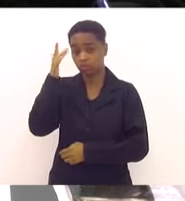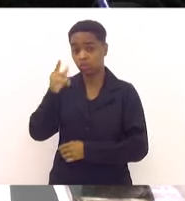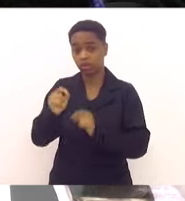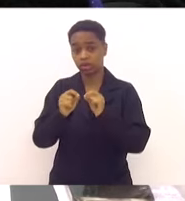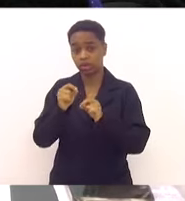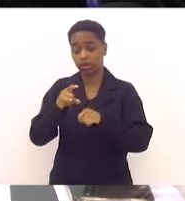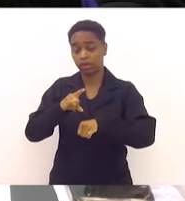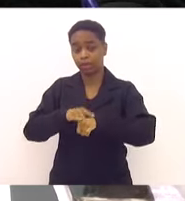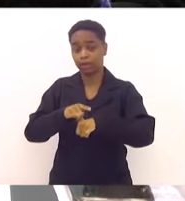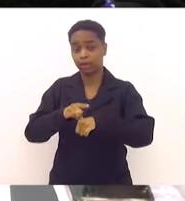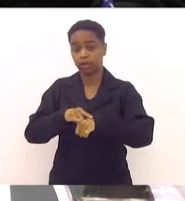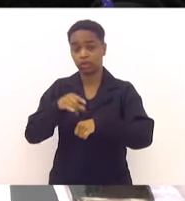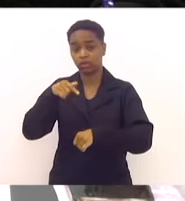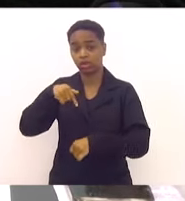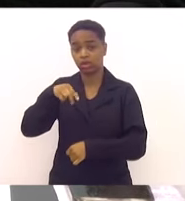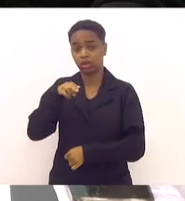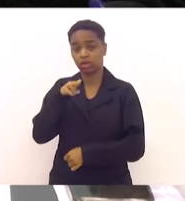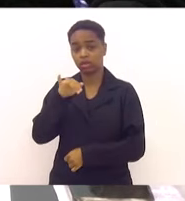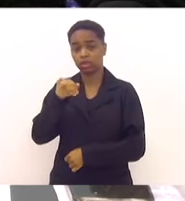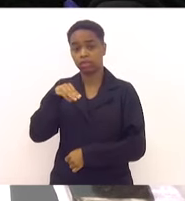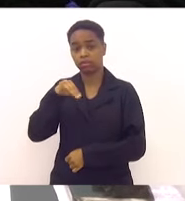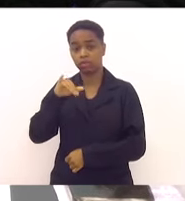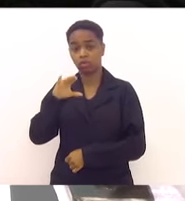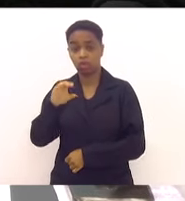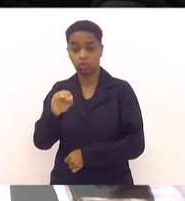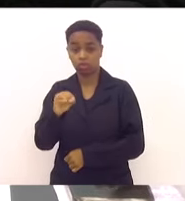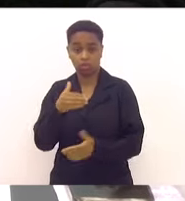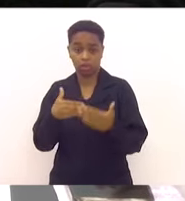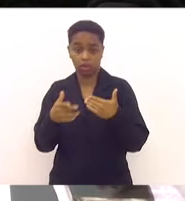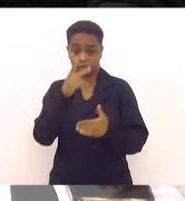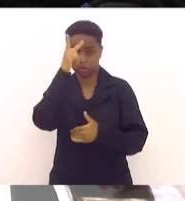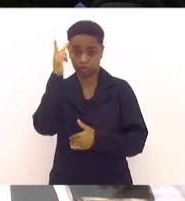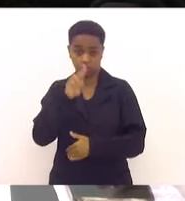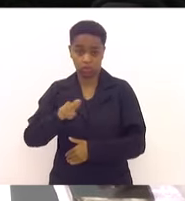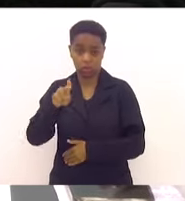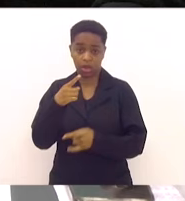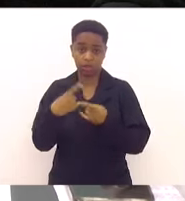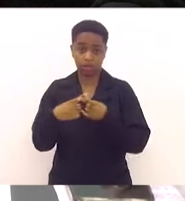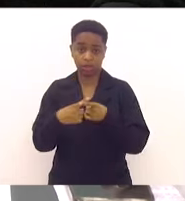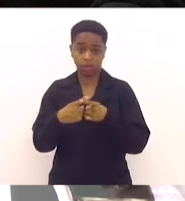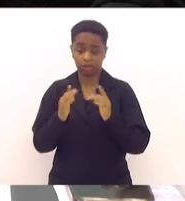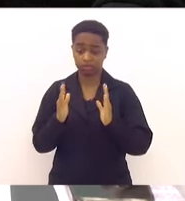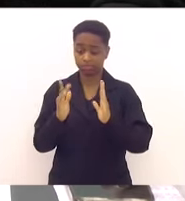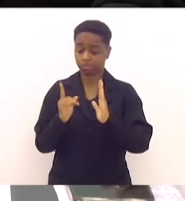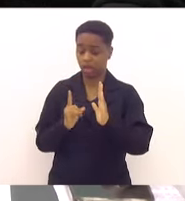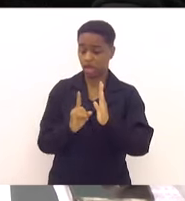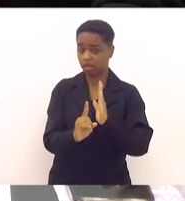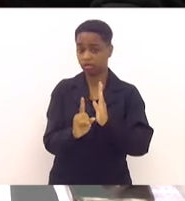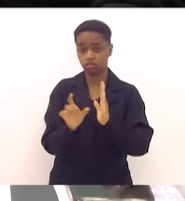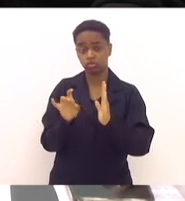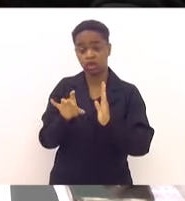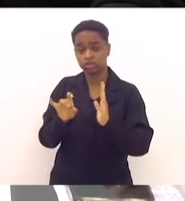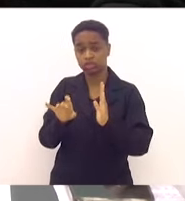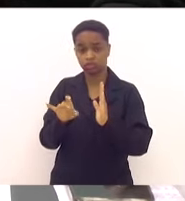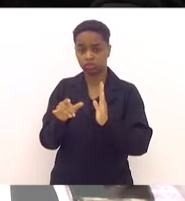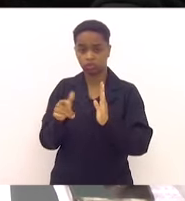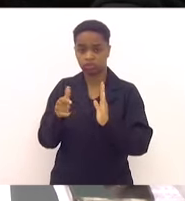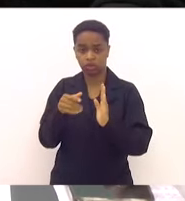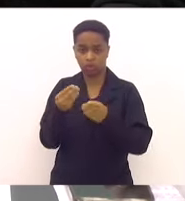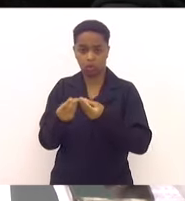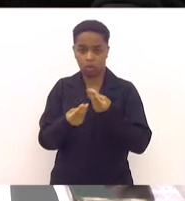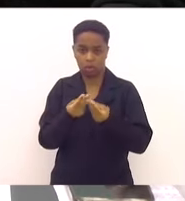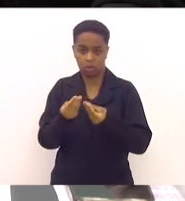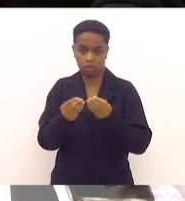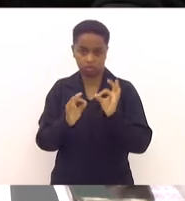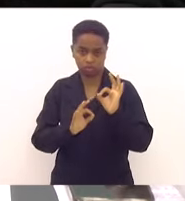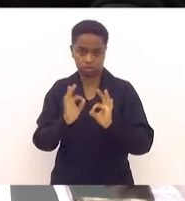os banheiros químicos. Eles são multiuso, porque eles são individualizados. Você entra e trancou. Não tem como você